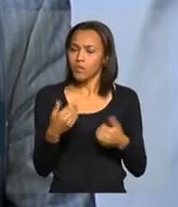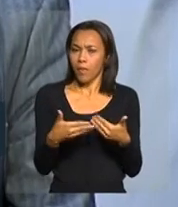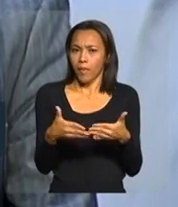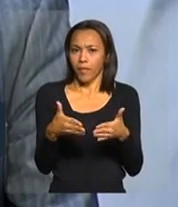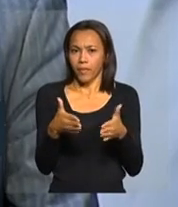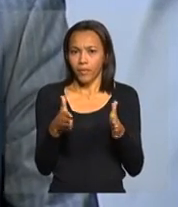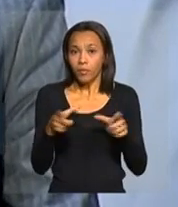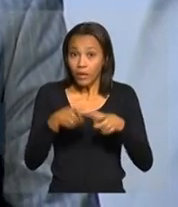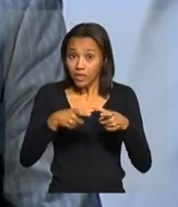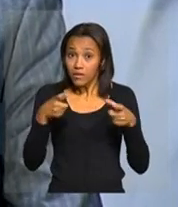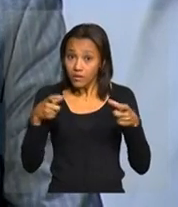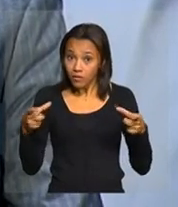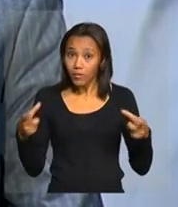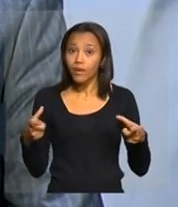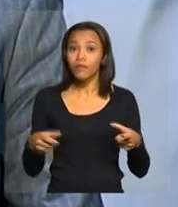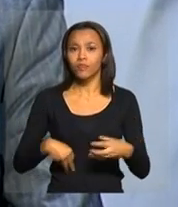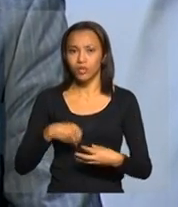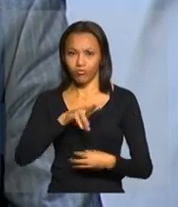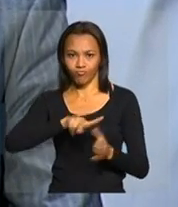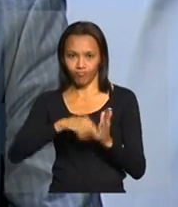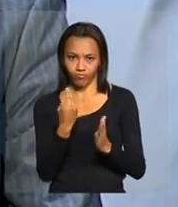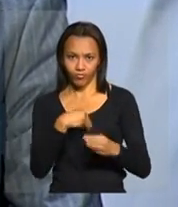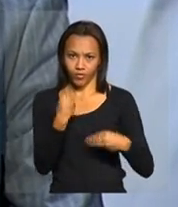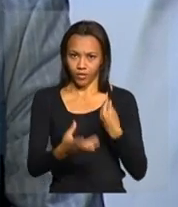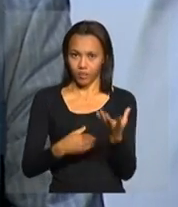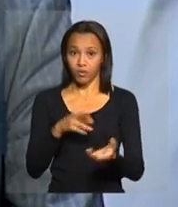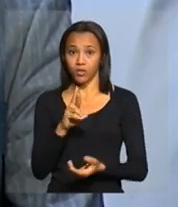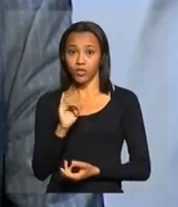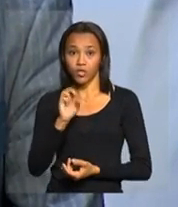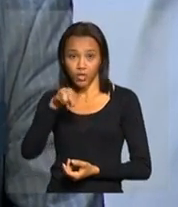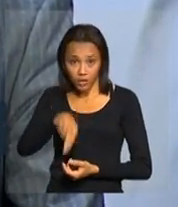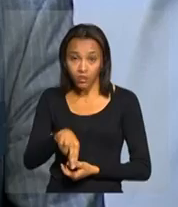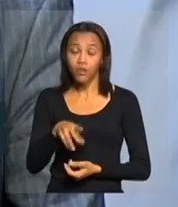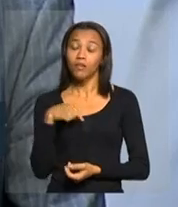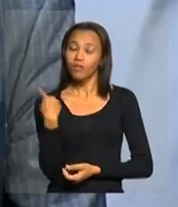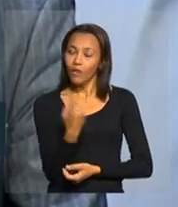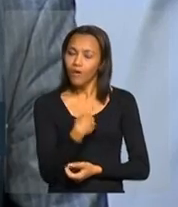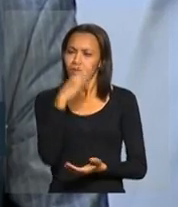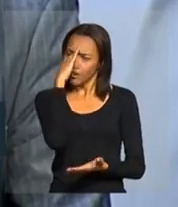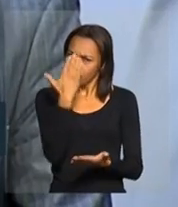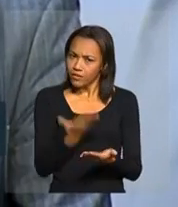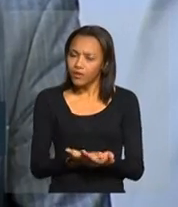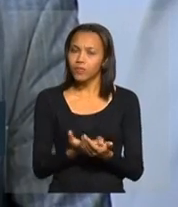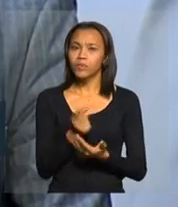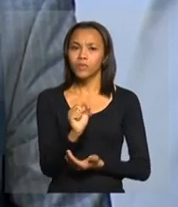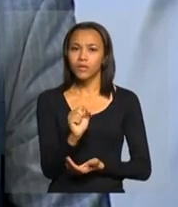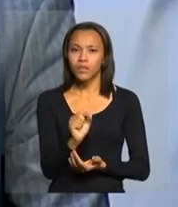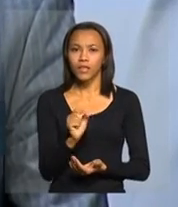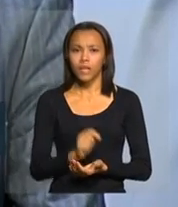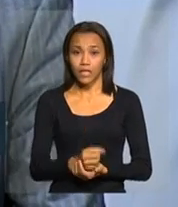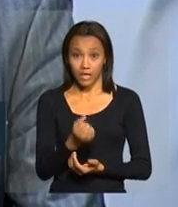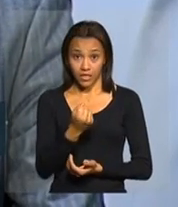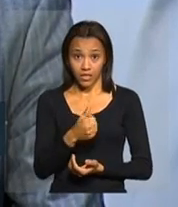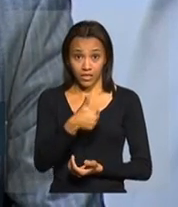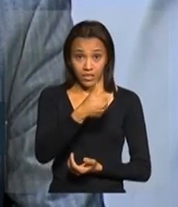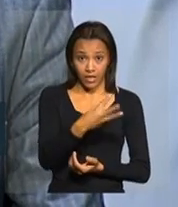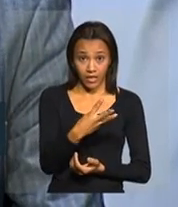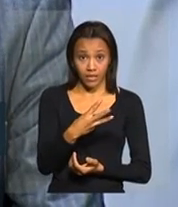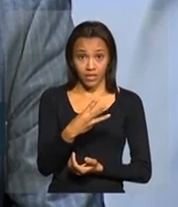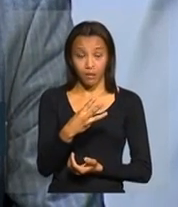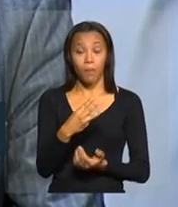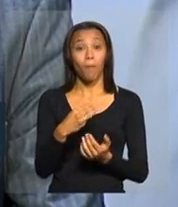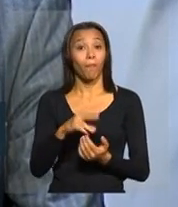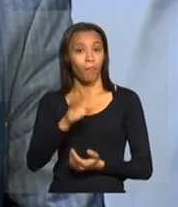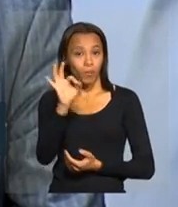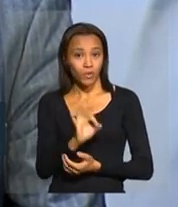crescimento sustentável da ampliação de transplantes, e nós acreditamos que essa proporção de 13% de aumento no